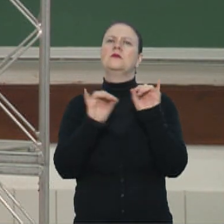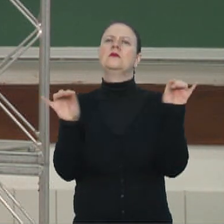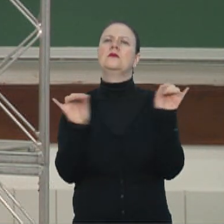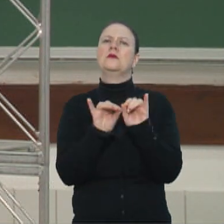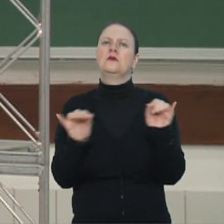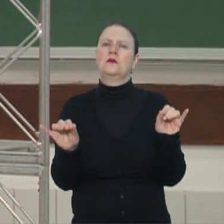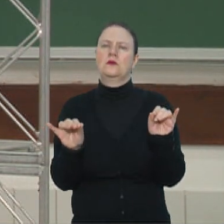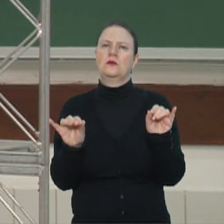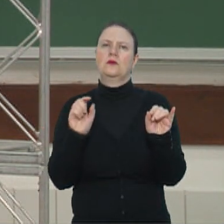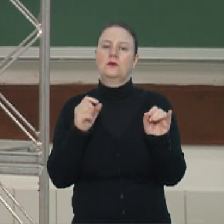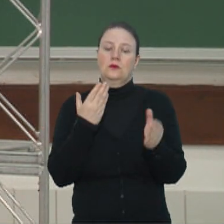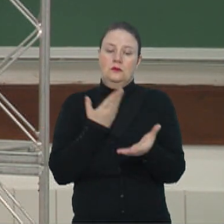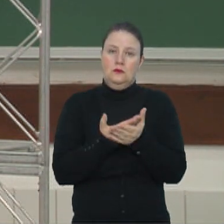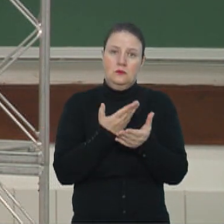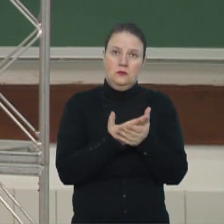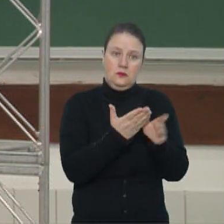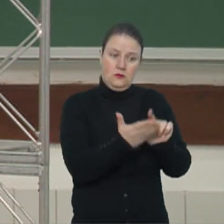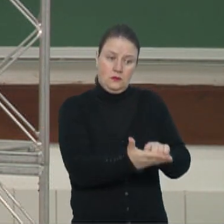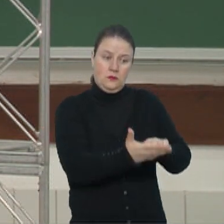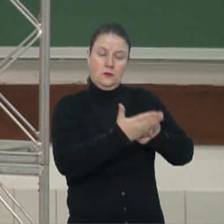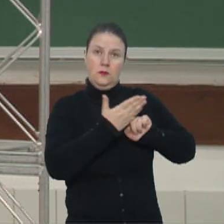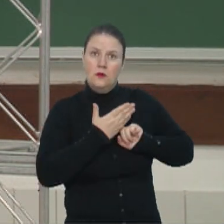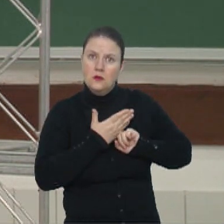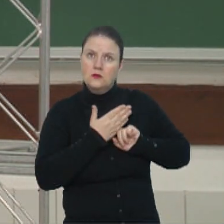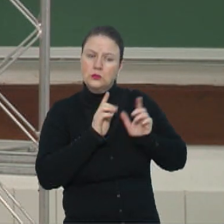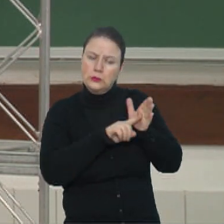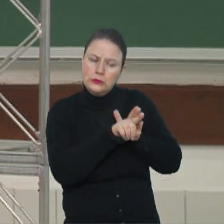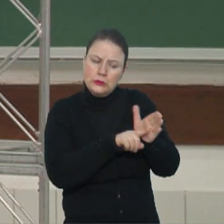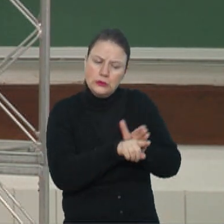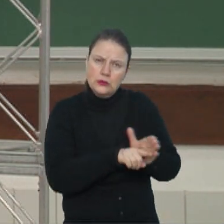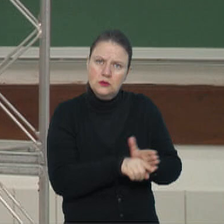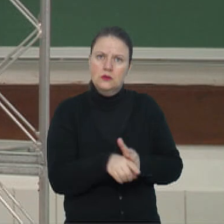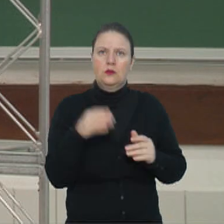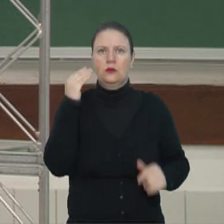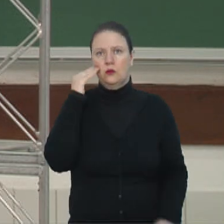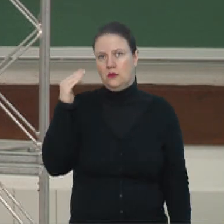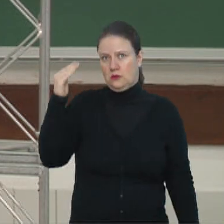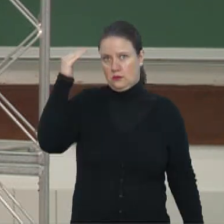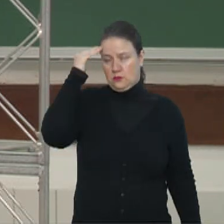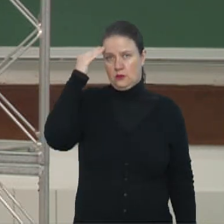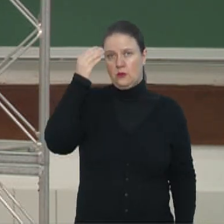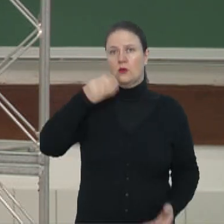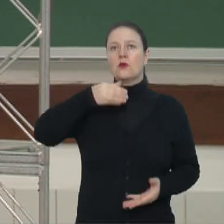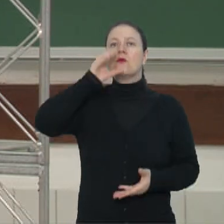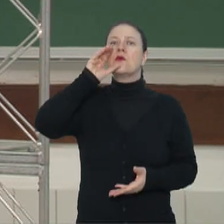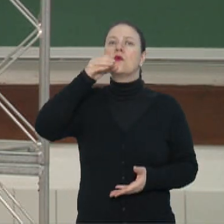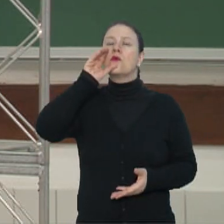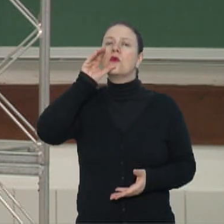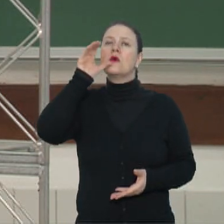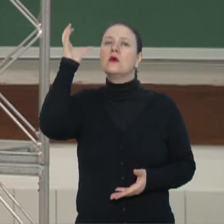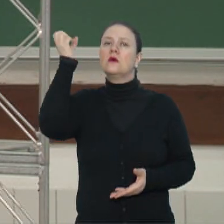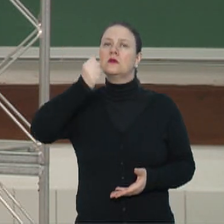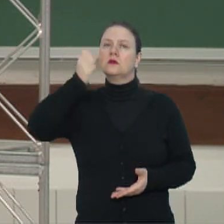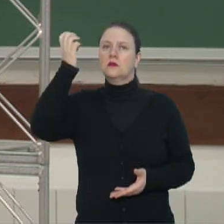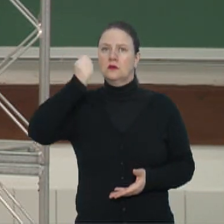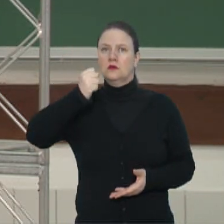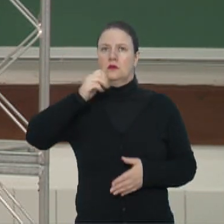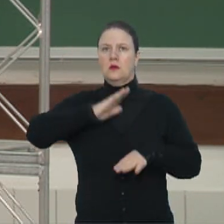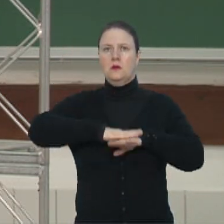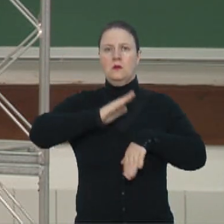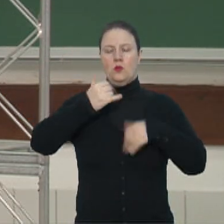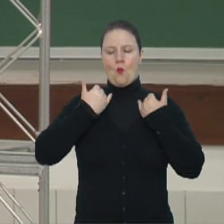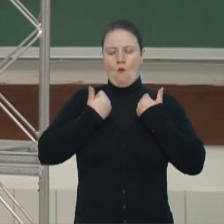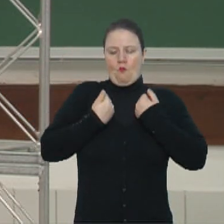né, que os estudos mostram que os adolescentes que tomam leite tendem a ser mais